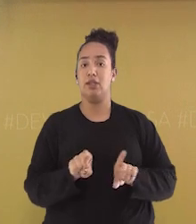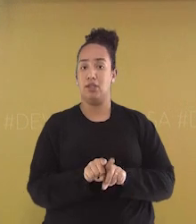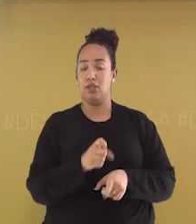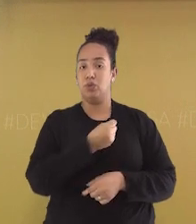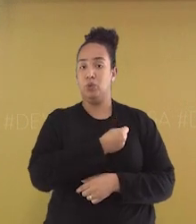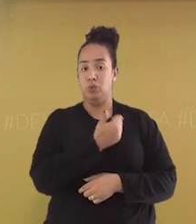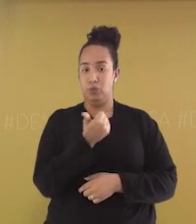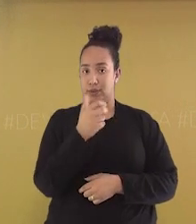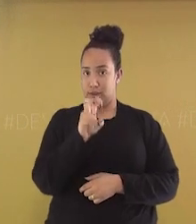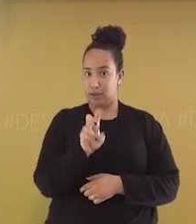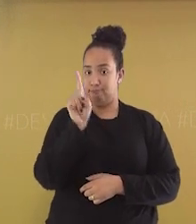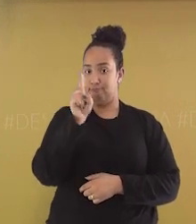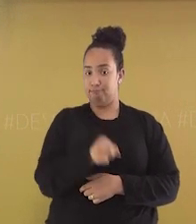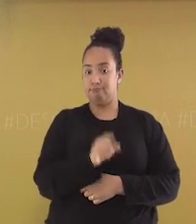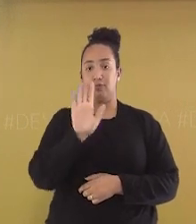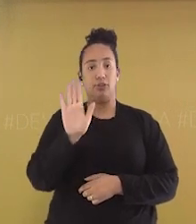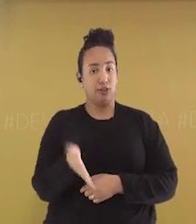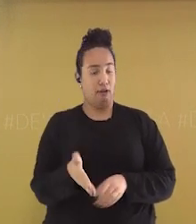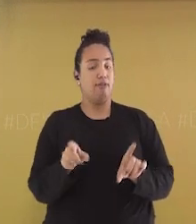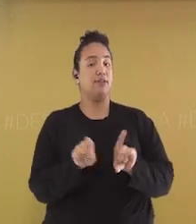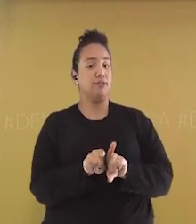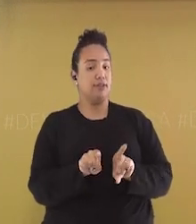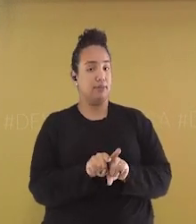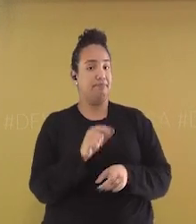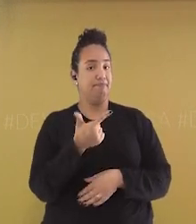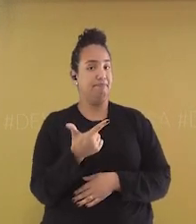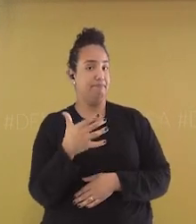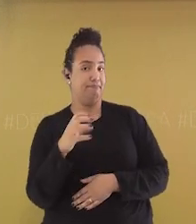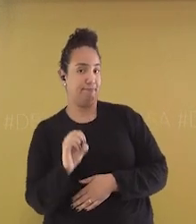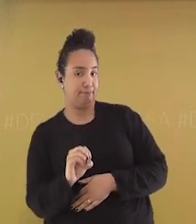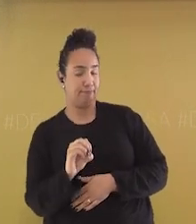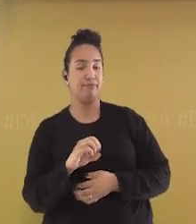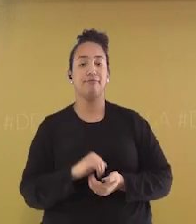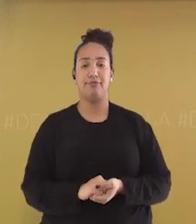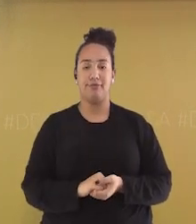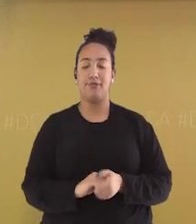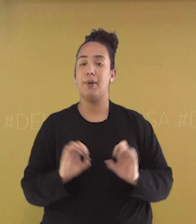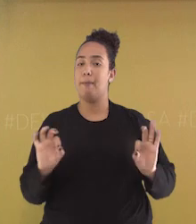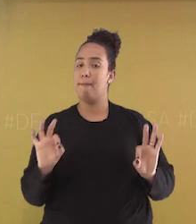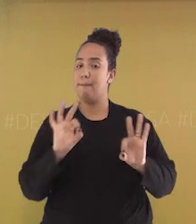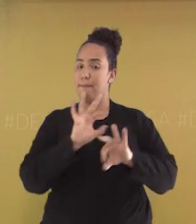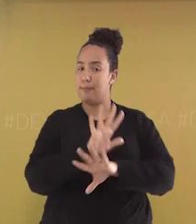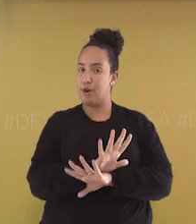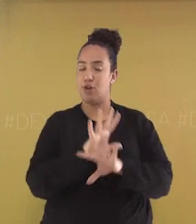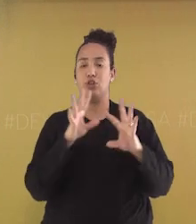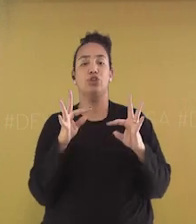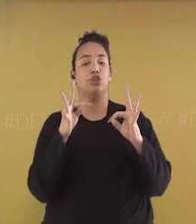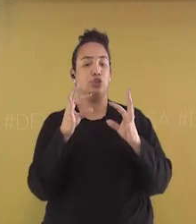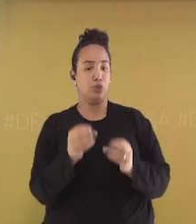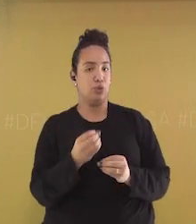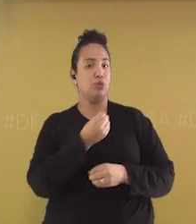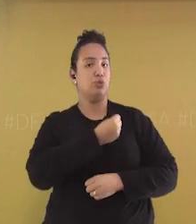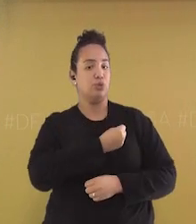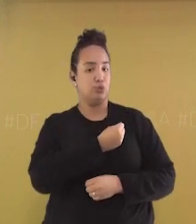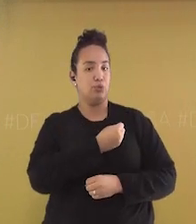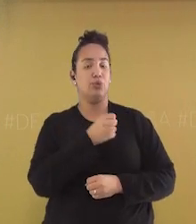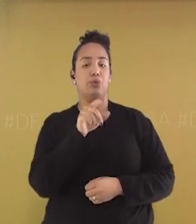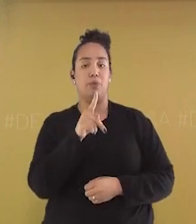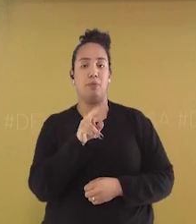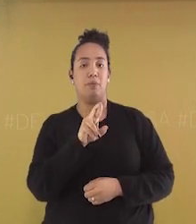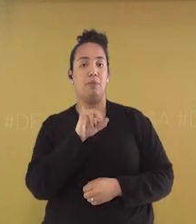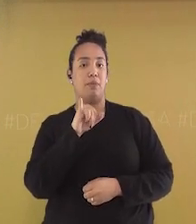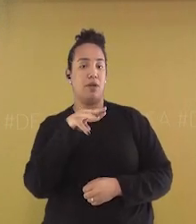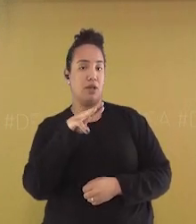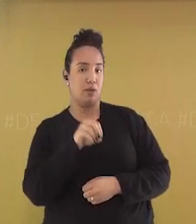20. Pronto, já assinalamos todos os múltiplos dos números primos que já conhecemos, sem